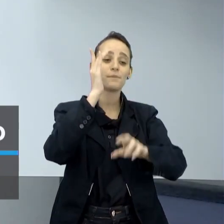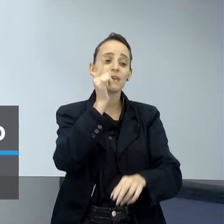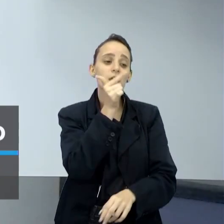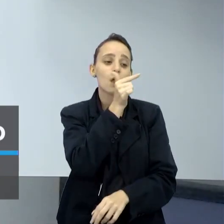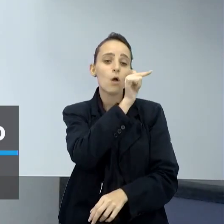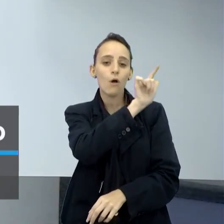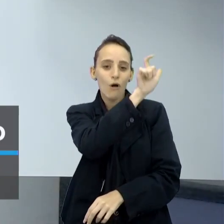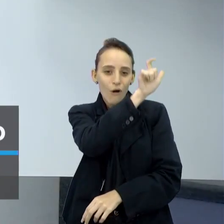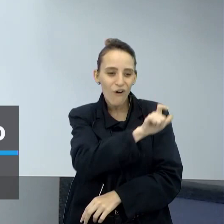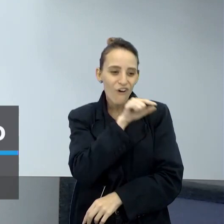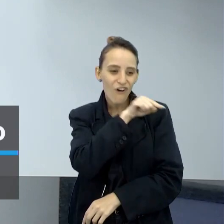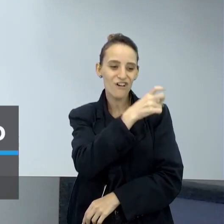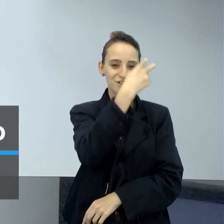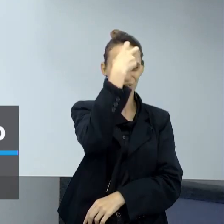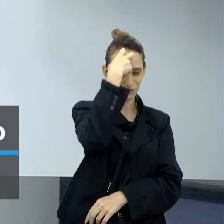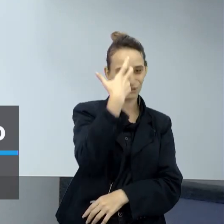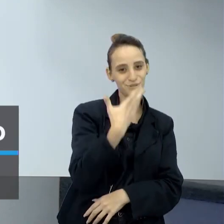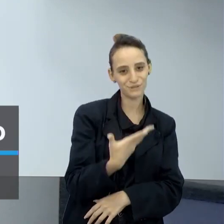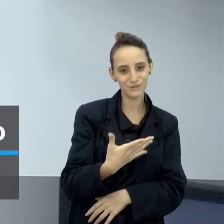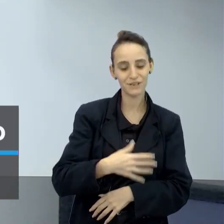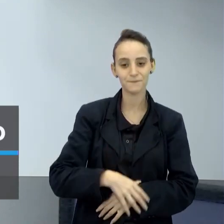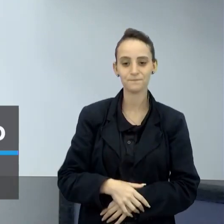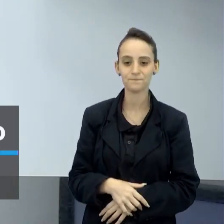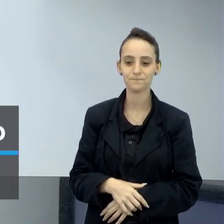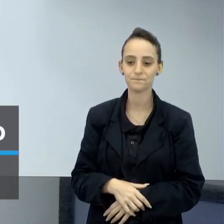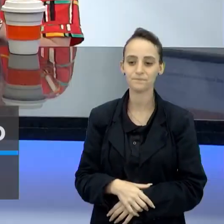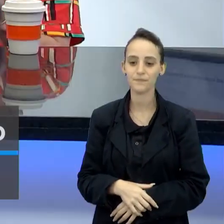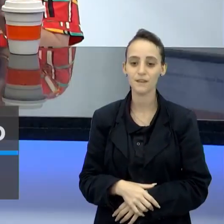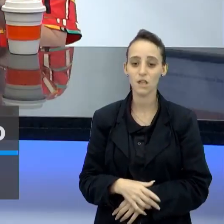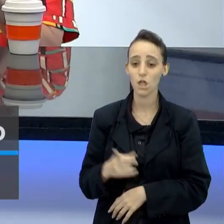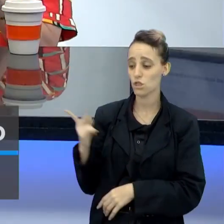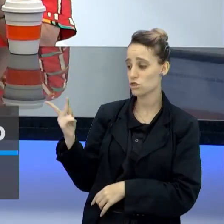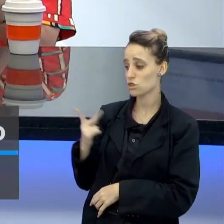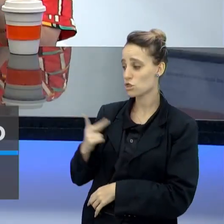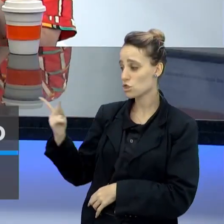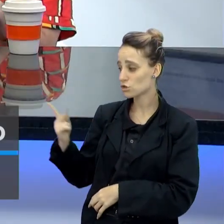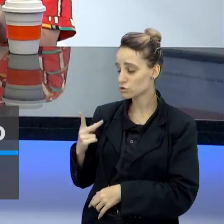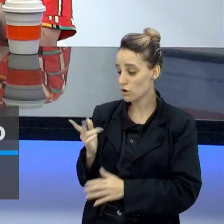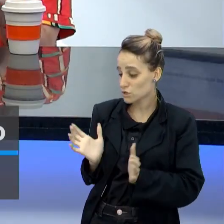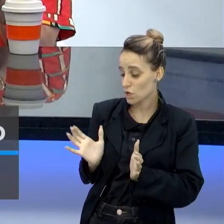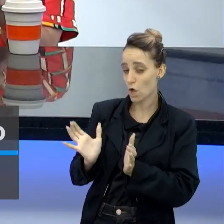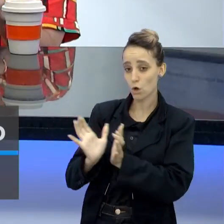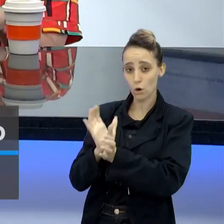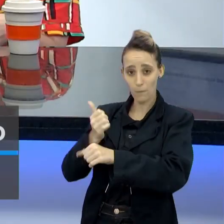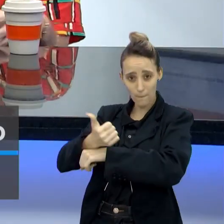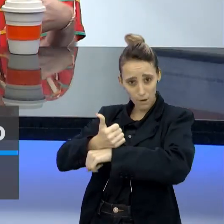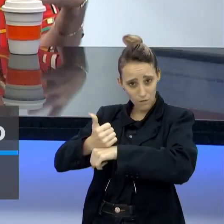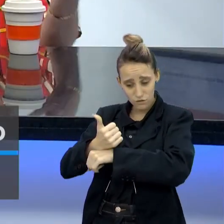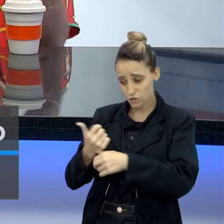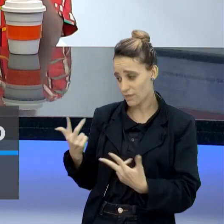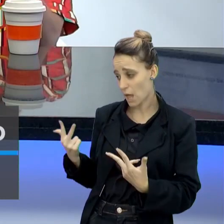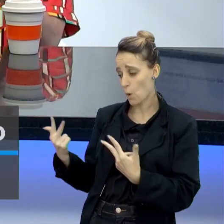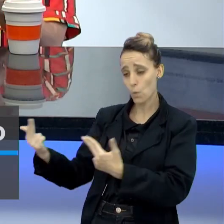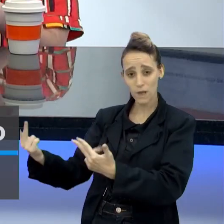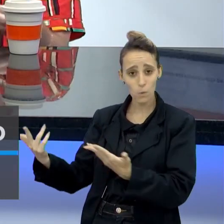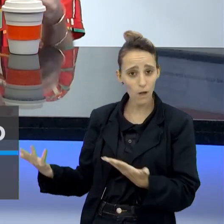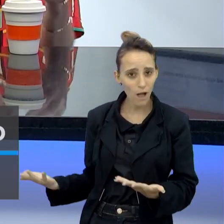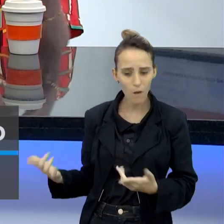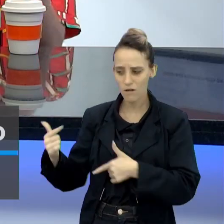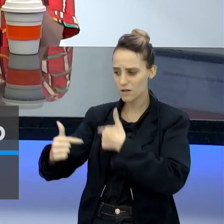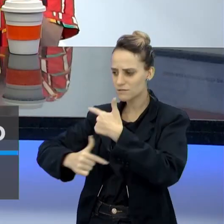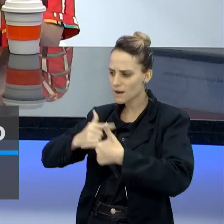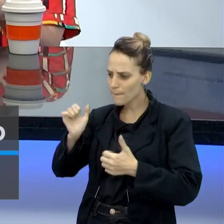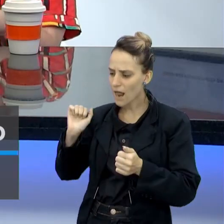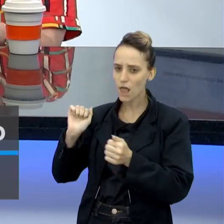a gente está falando realmente de diversidade. Olha, eu e a Jennifer estamos dentro do mesmo núcleo aí pedagógico, trabalhamos juntos, né, no